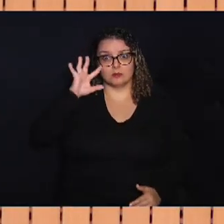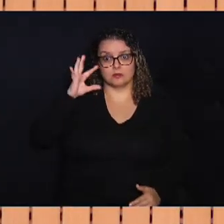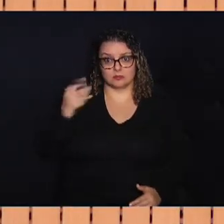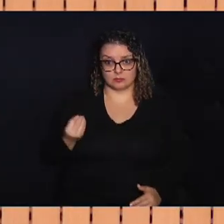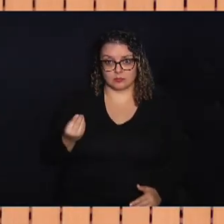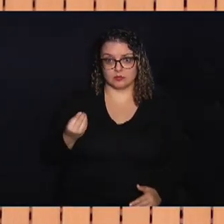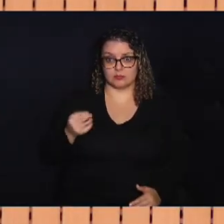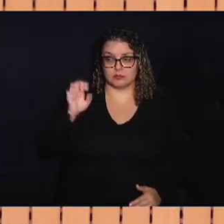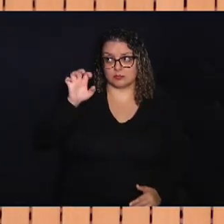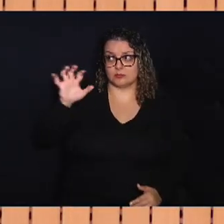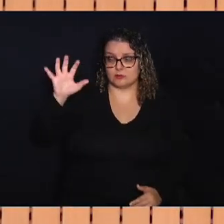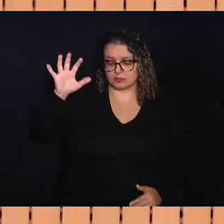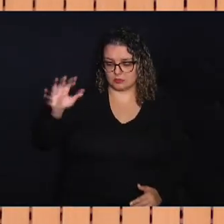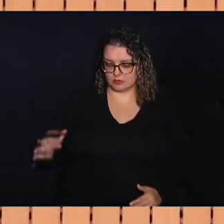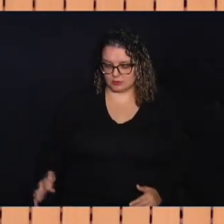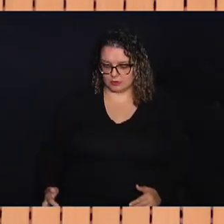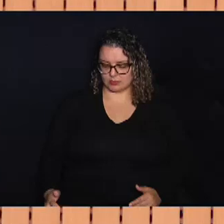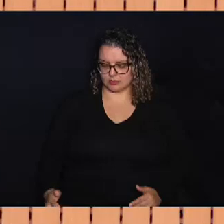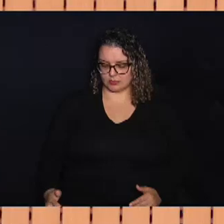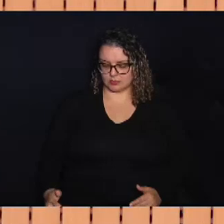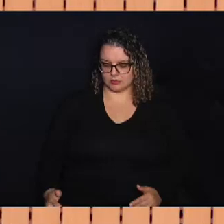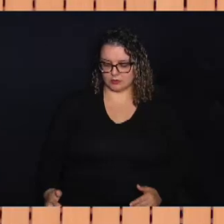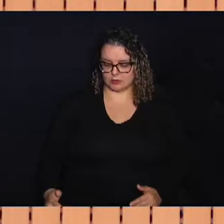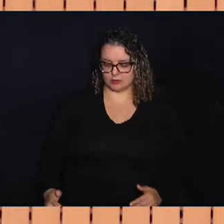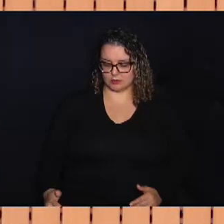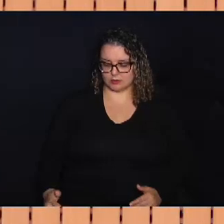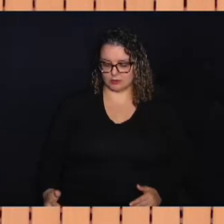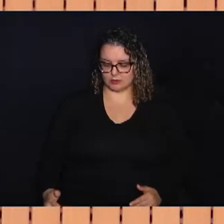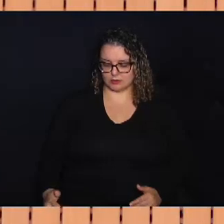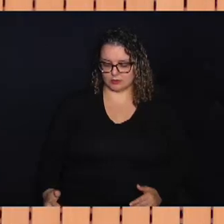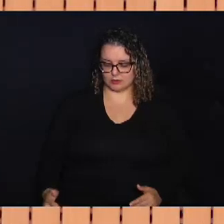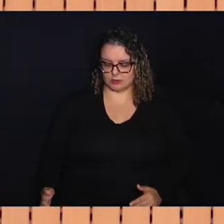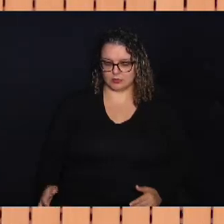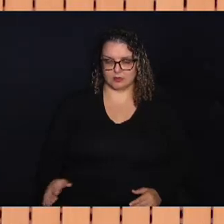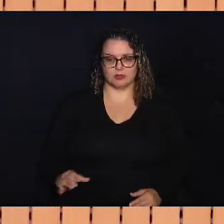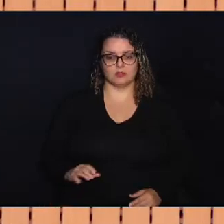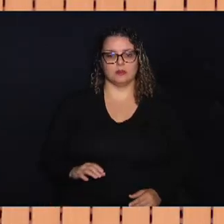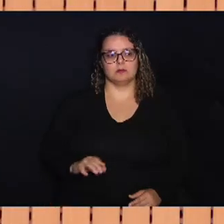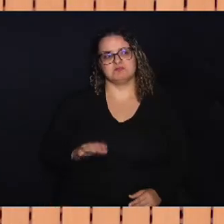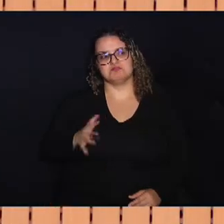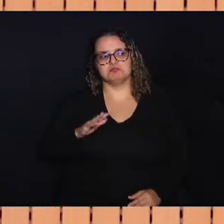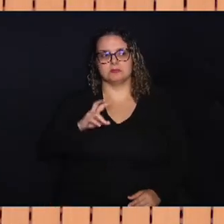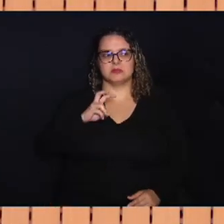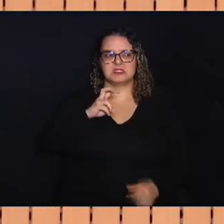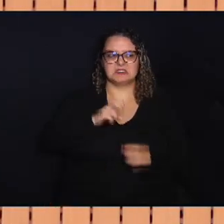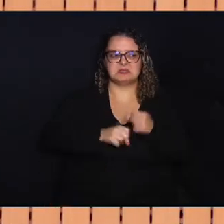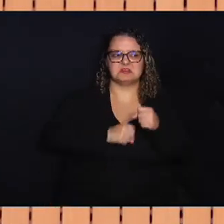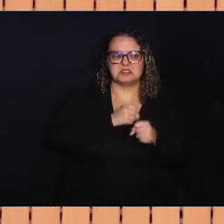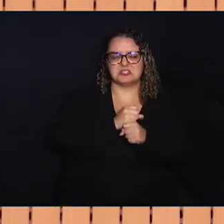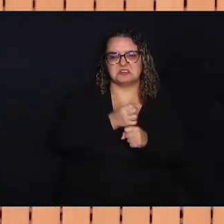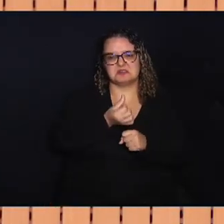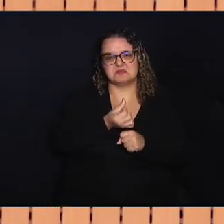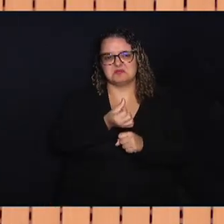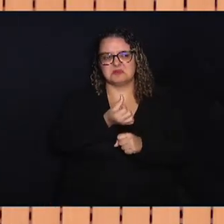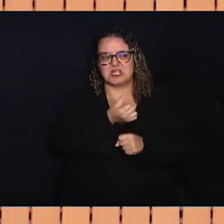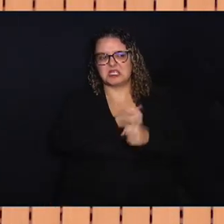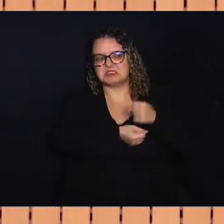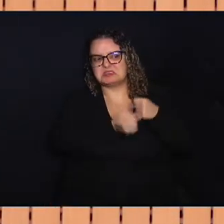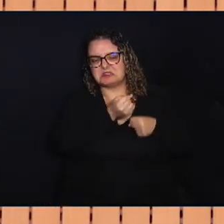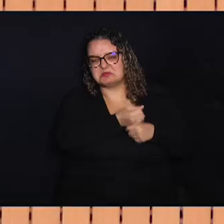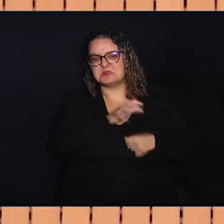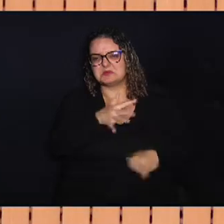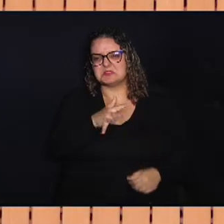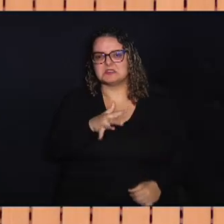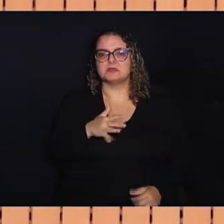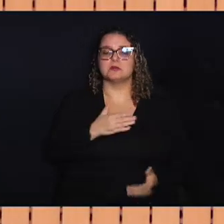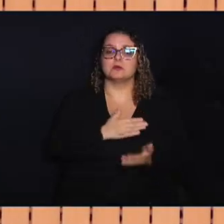dos europeus, né? E só mais recentemente, há 5 ou 6 anos atrás, é que nós